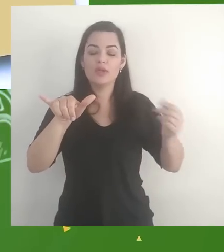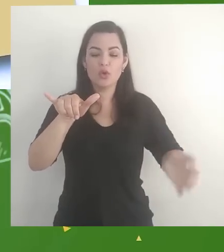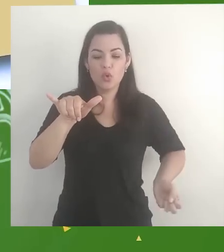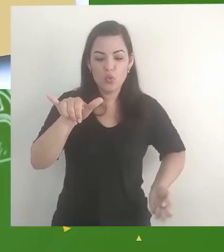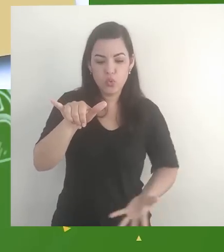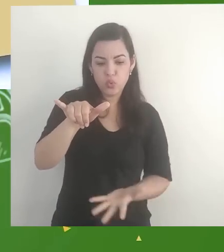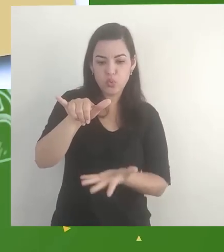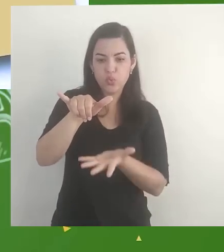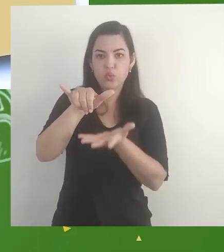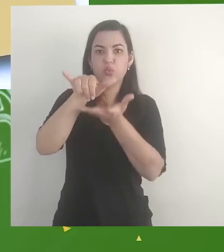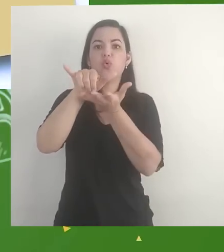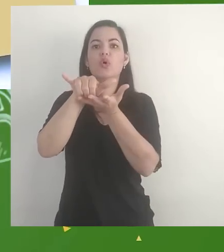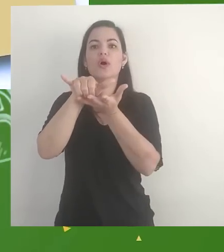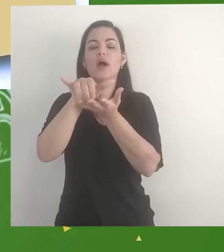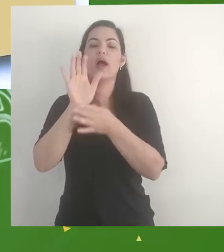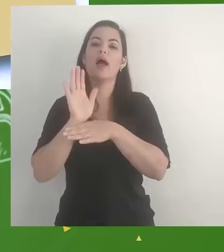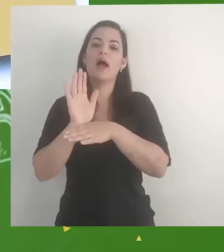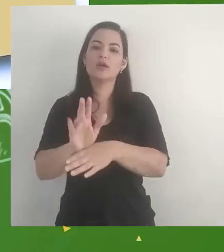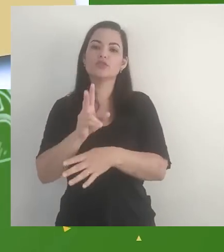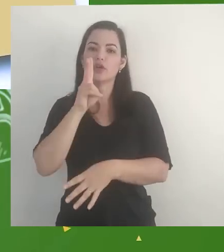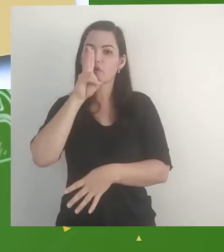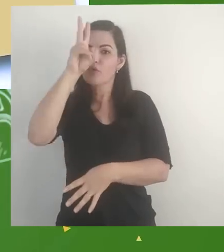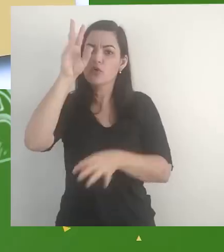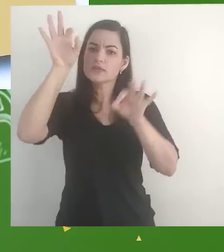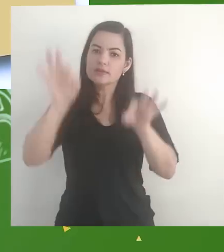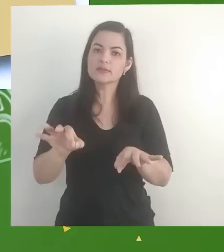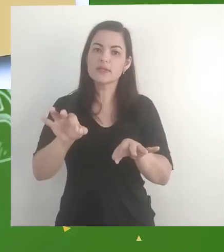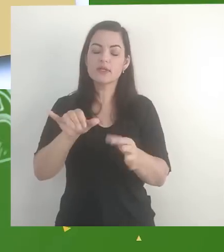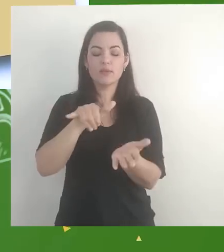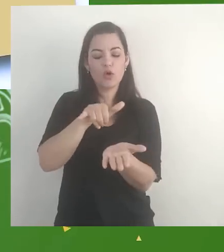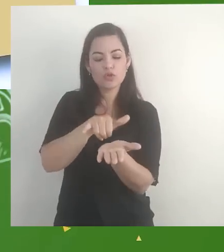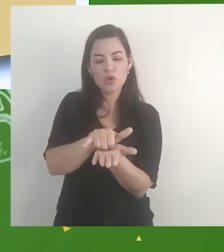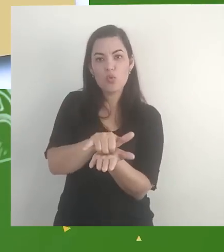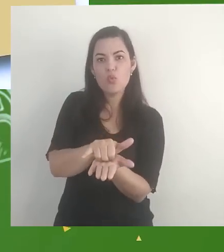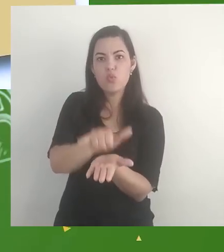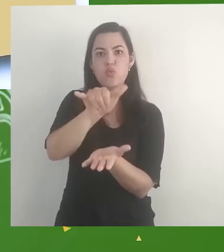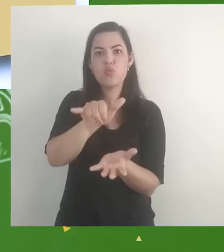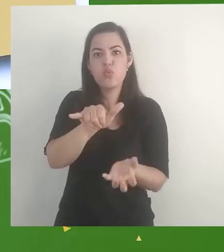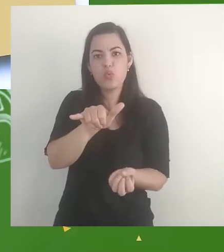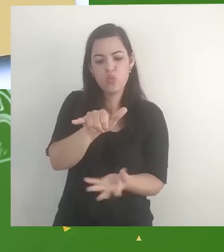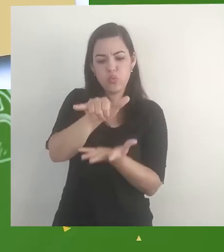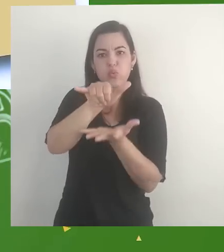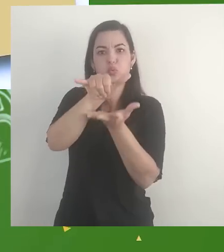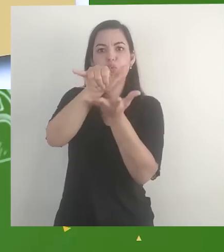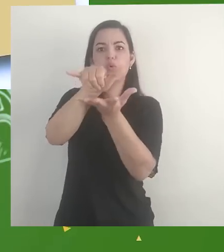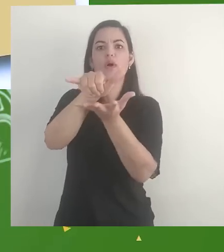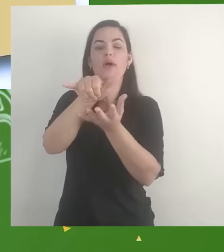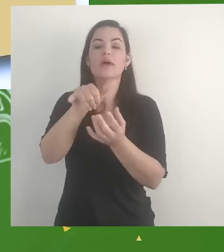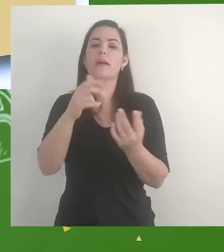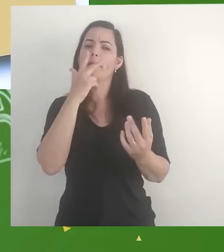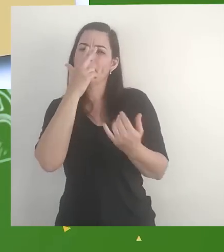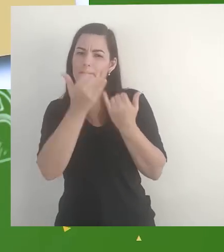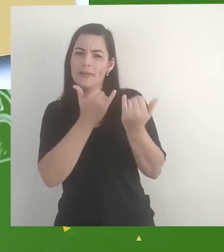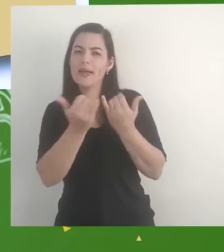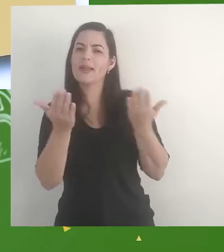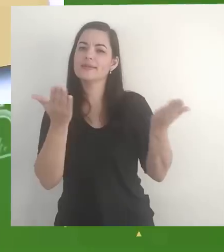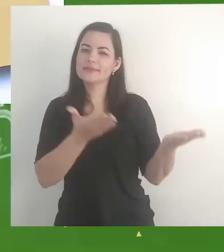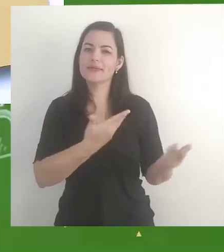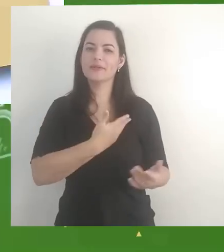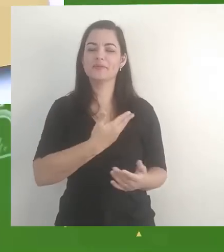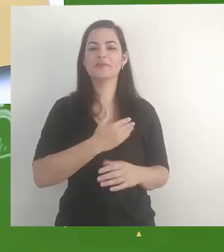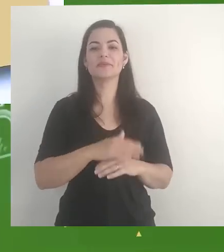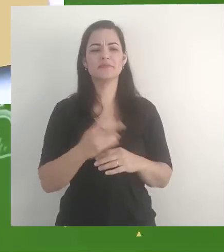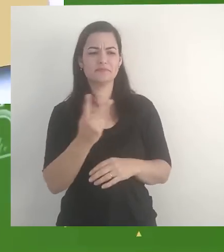para cima, gerando a força necessária para o avião sair da terra. Bem parecida com a da outra colega, vocês estão de